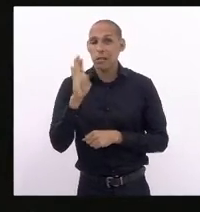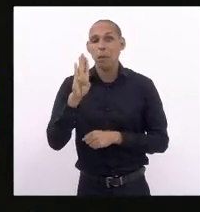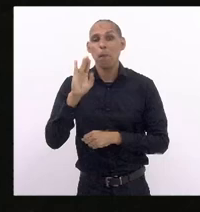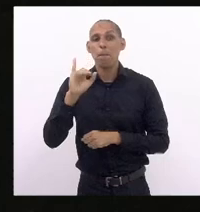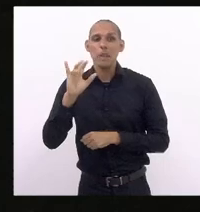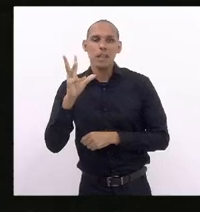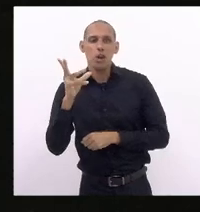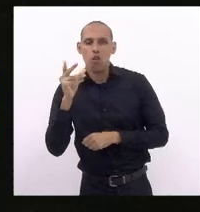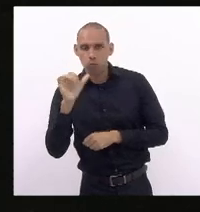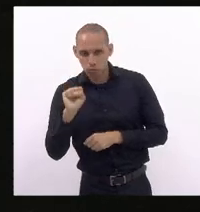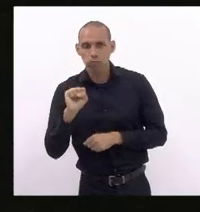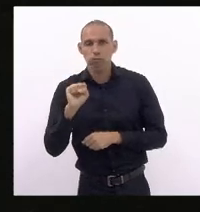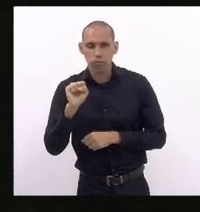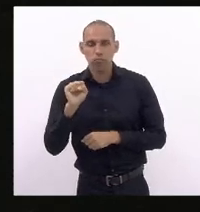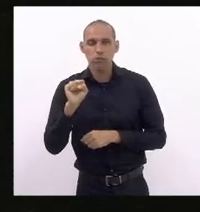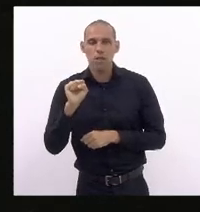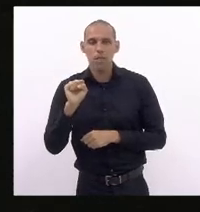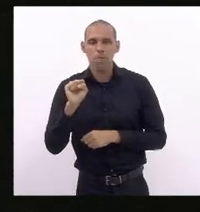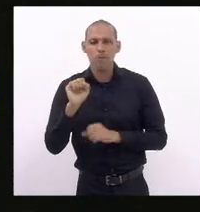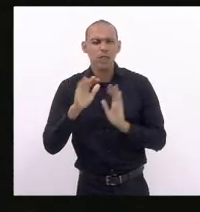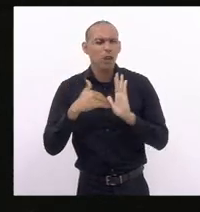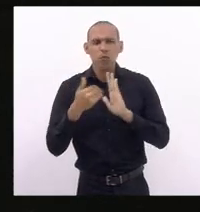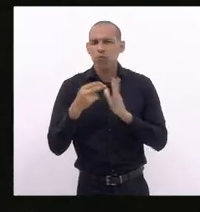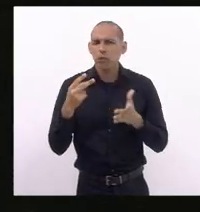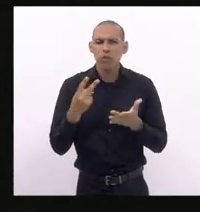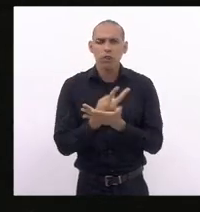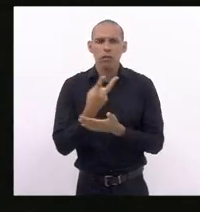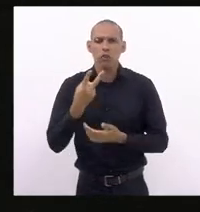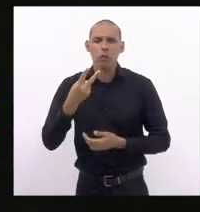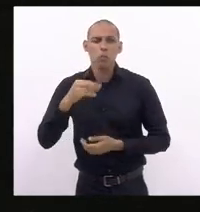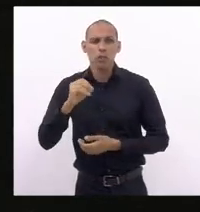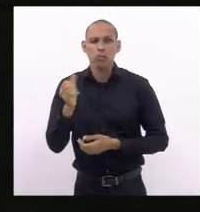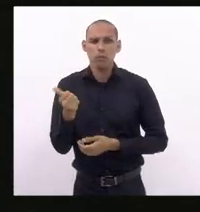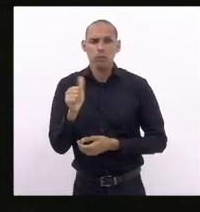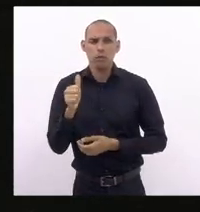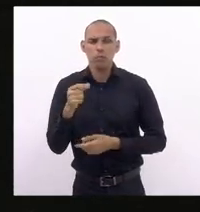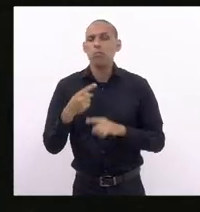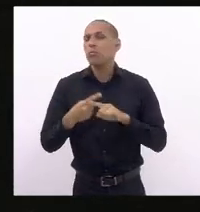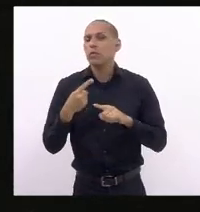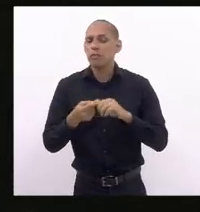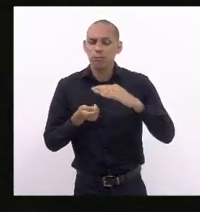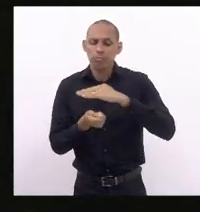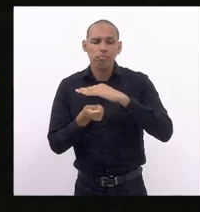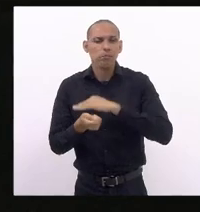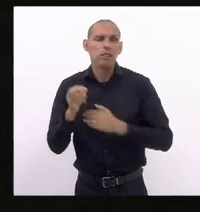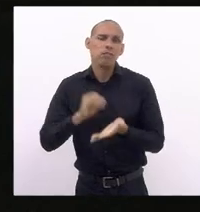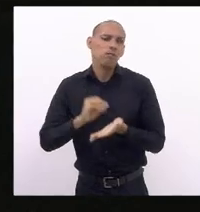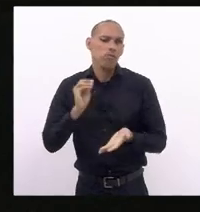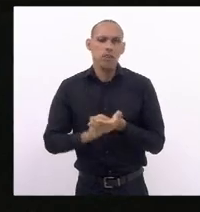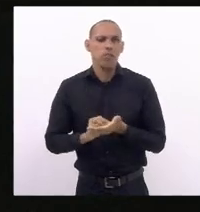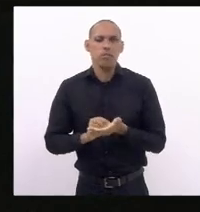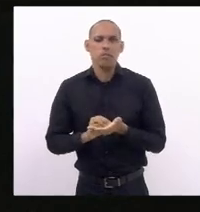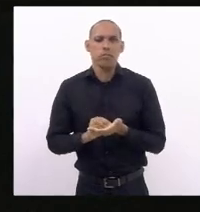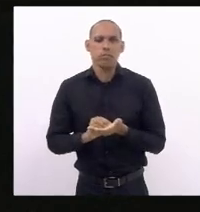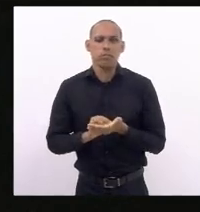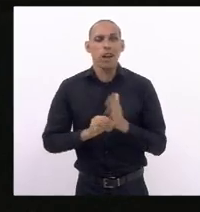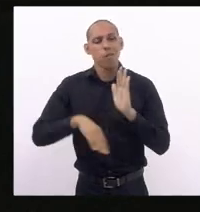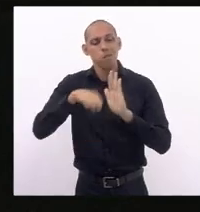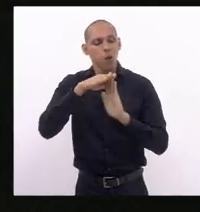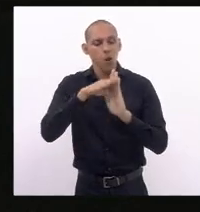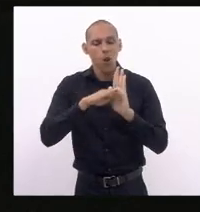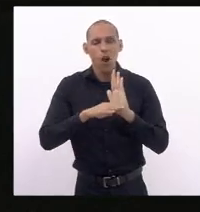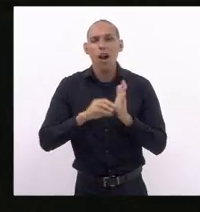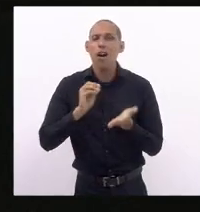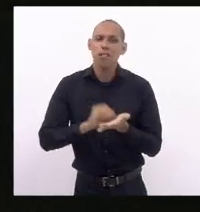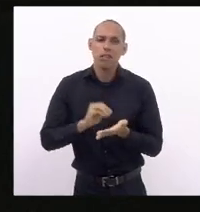bilhões. Tudo isso que aconteceu em 2011 foi o retrato da falta de investimento, da falta de um programa, da